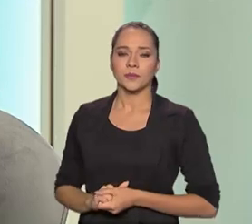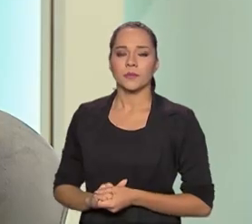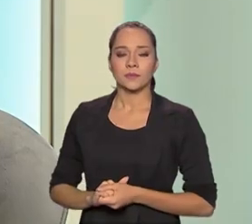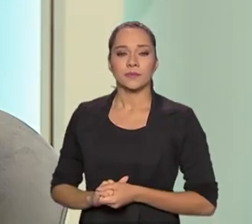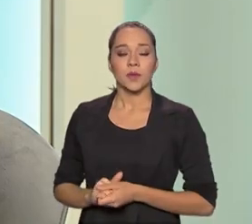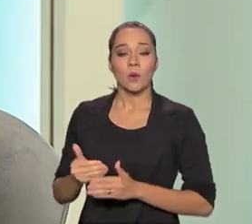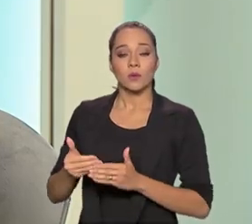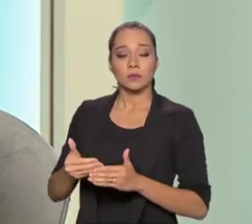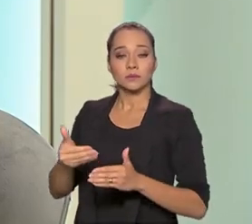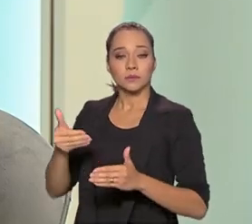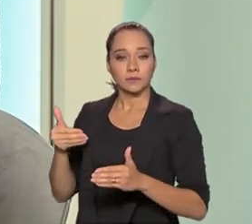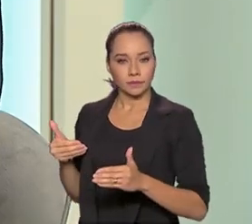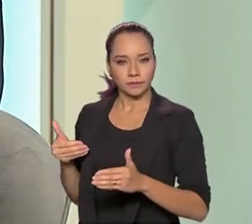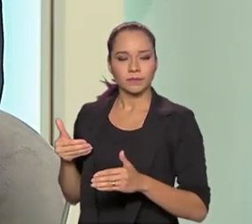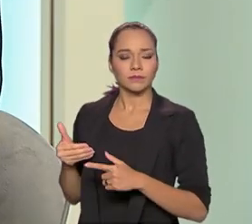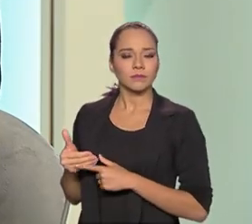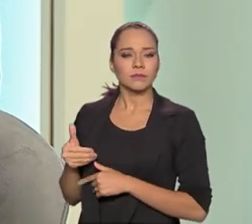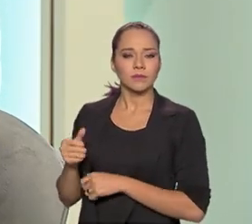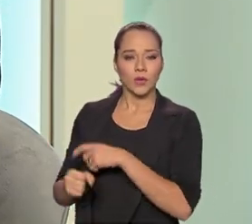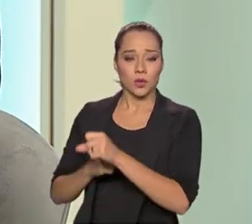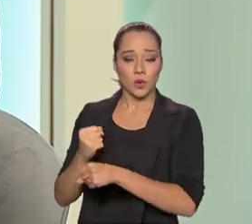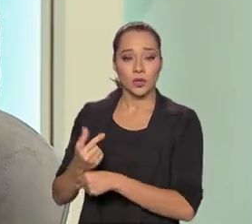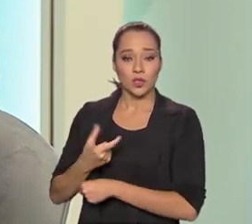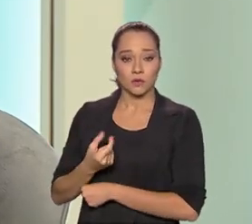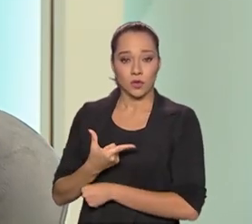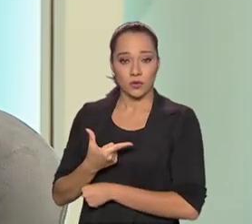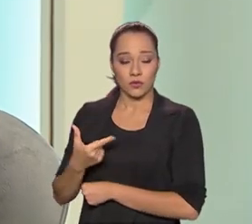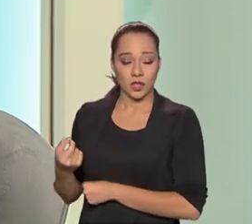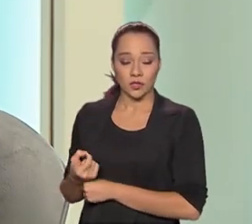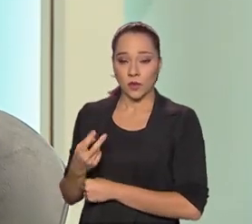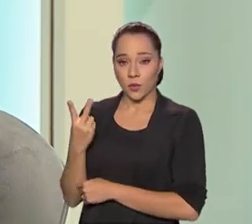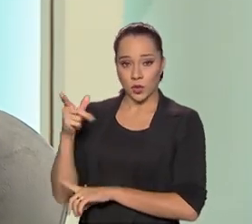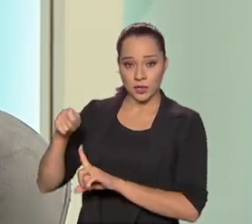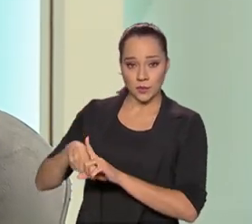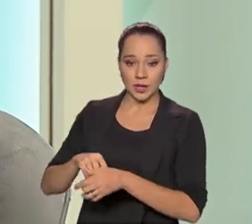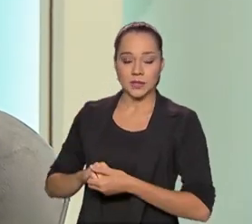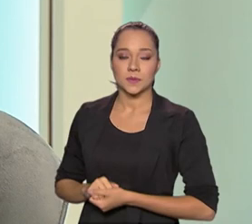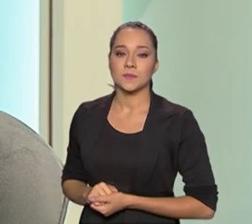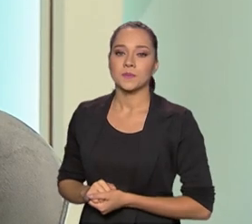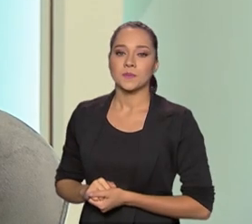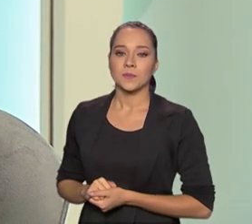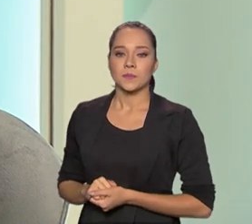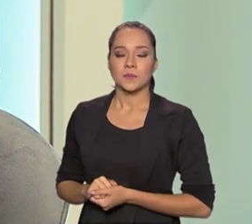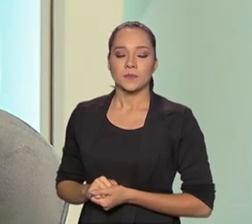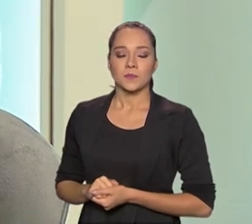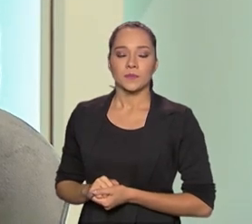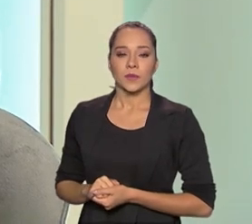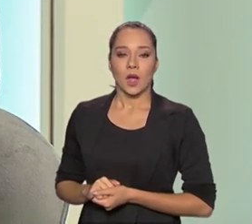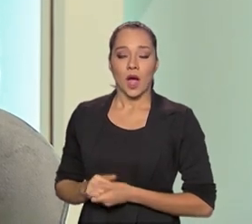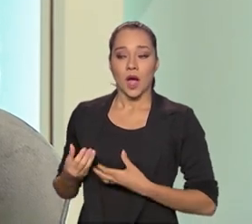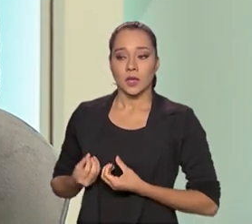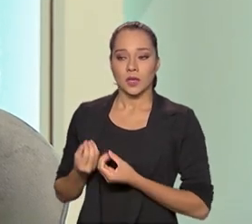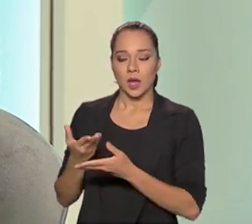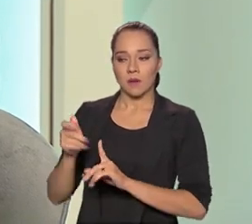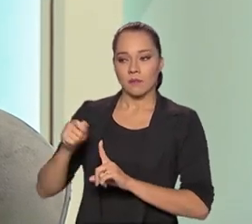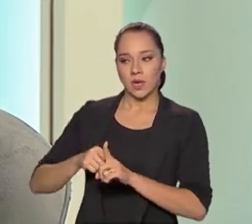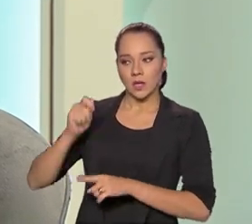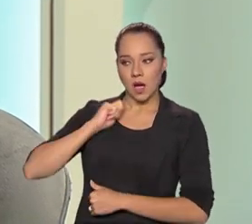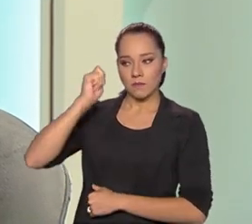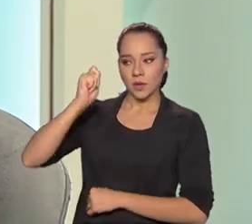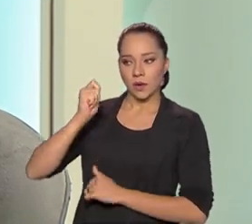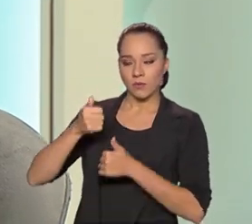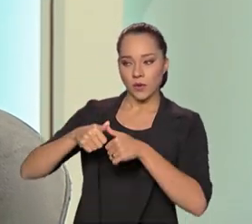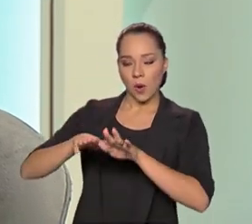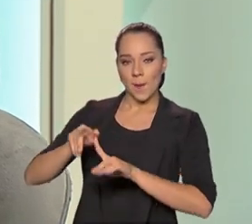O adiamento, que em 2020 foi por 2 meses, a entrega de abril foi adiada